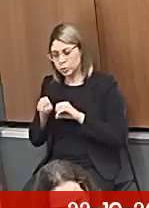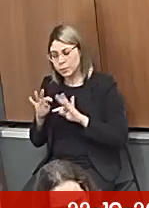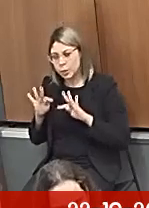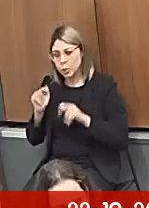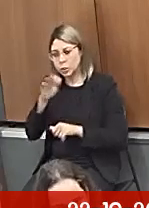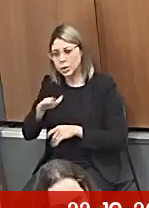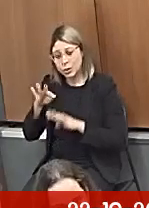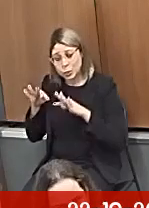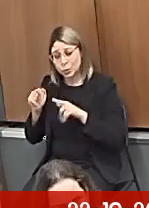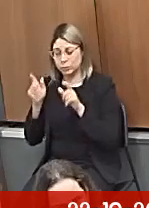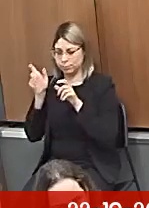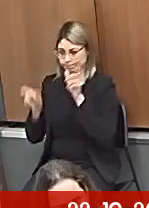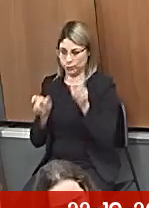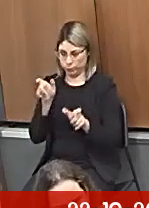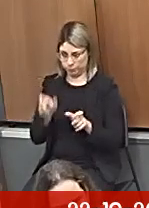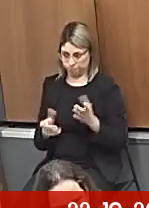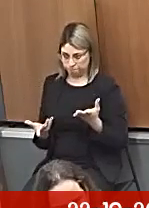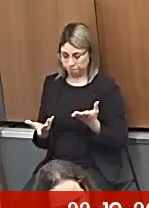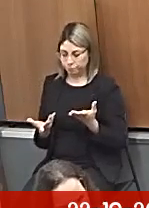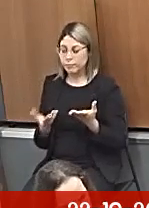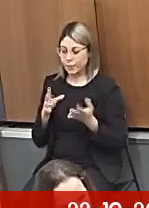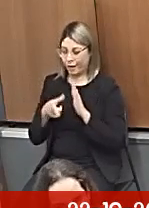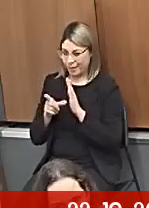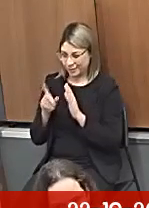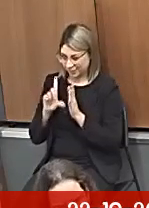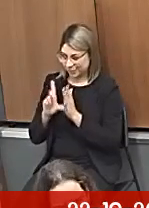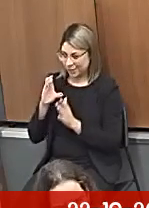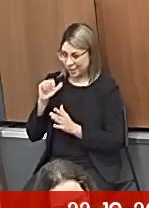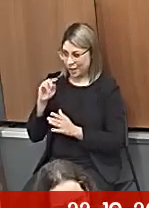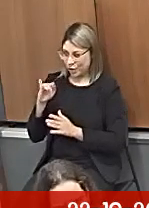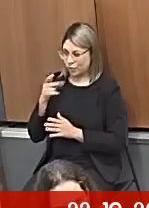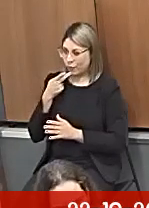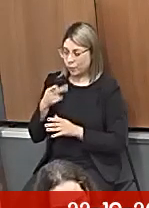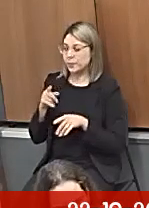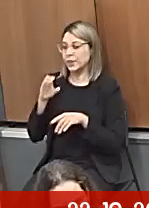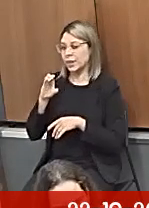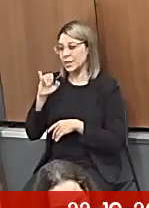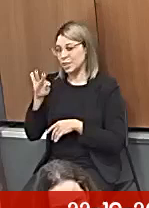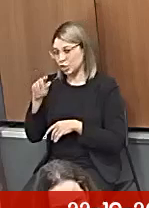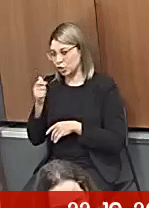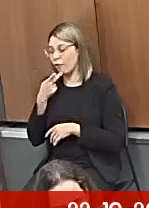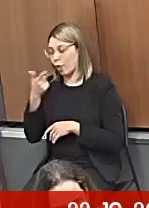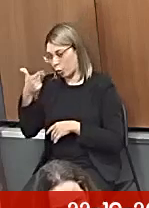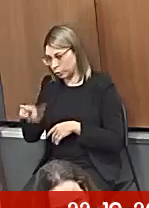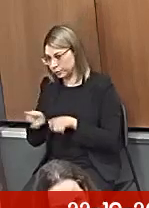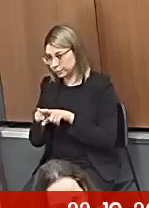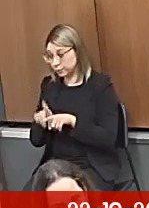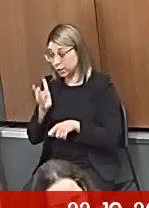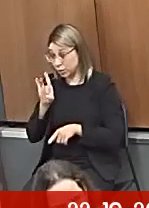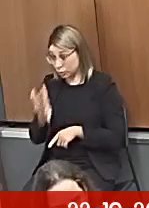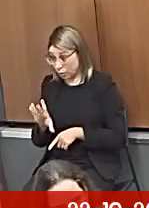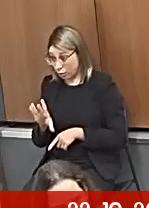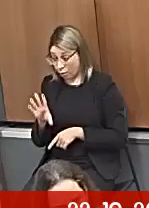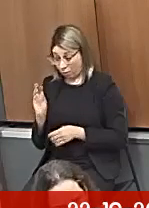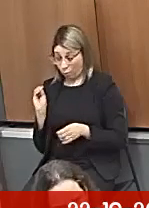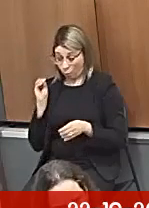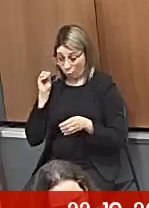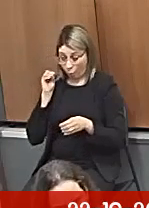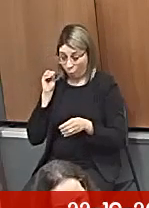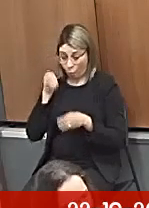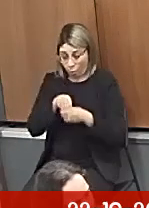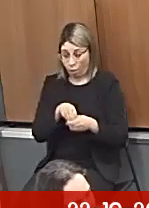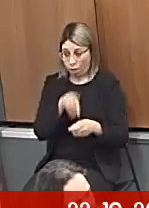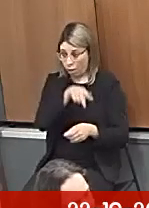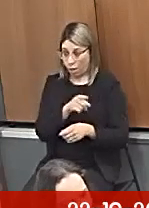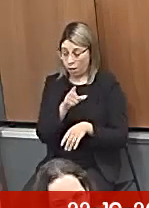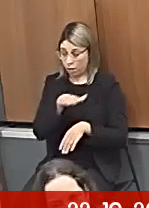as pessoas. E aí vem no que a Kátia disse, que a Cíntia repetiu. Não basta inserir a criança na escola, ela tem que